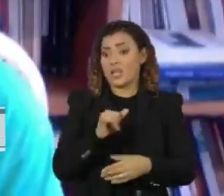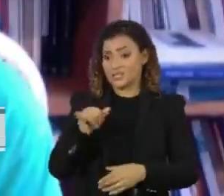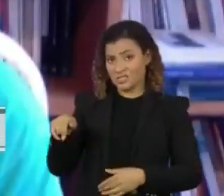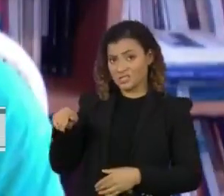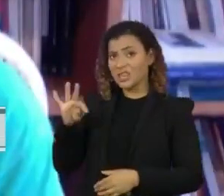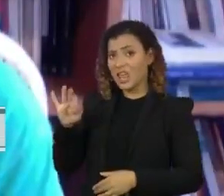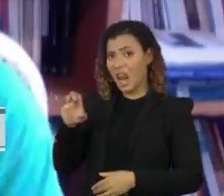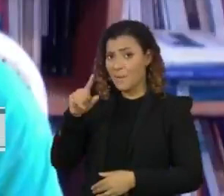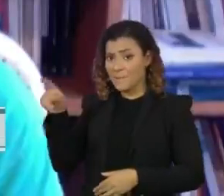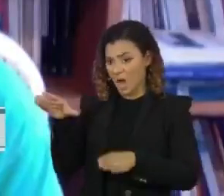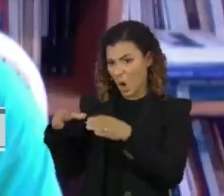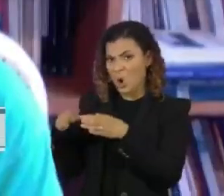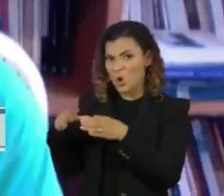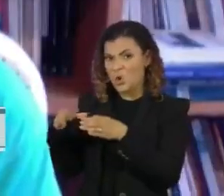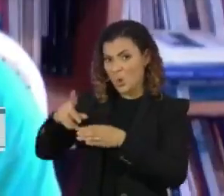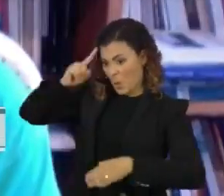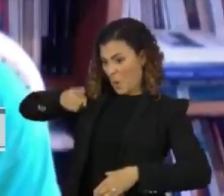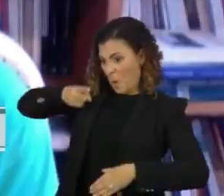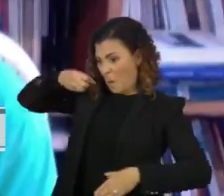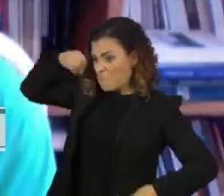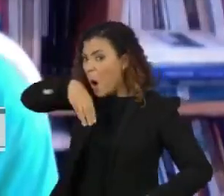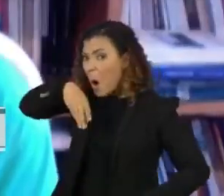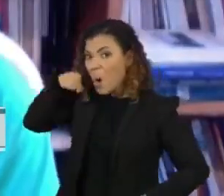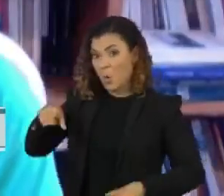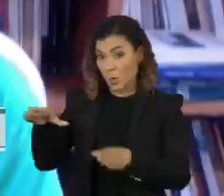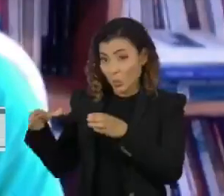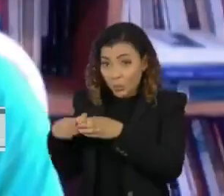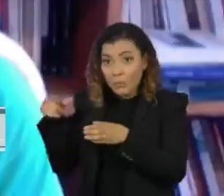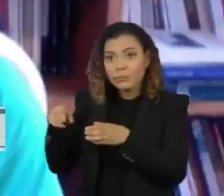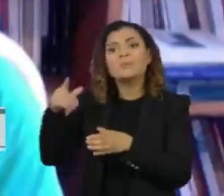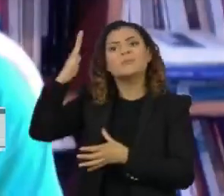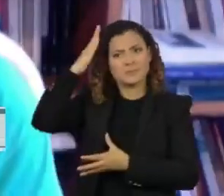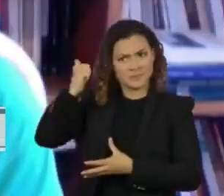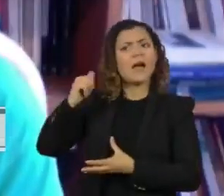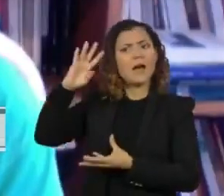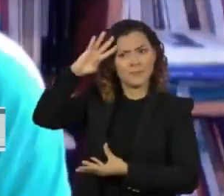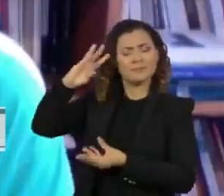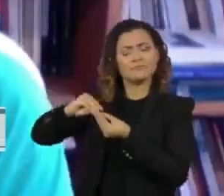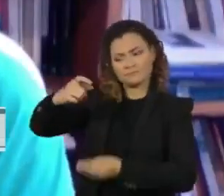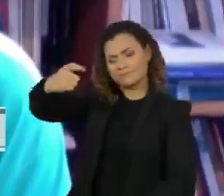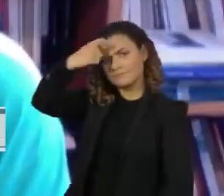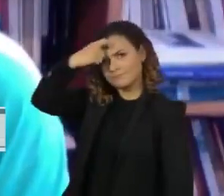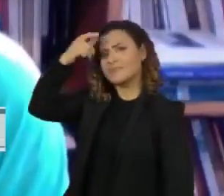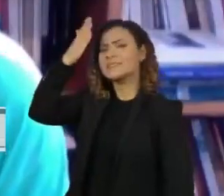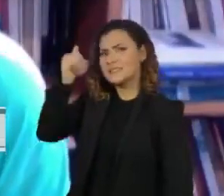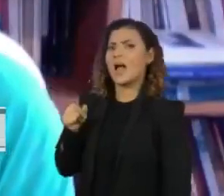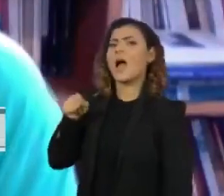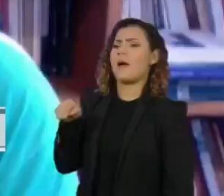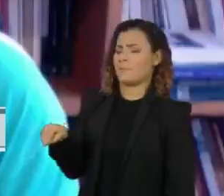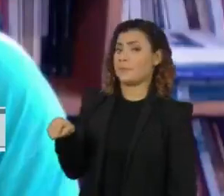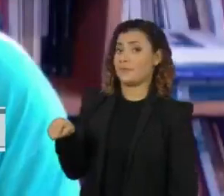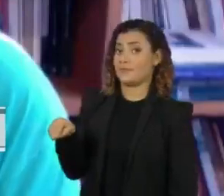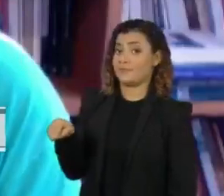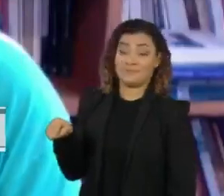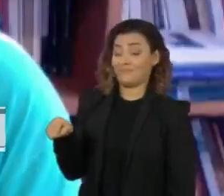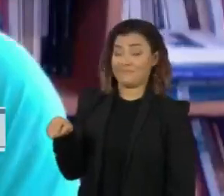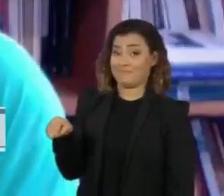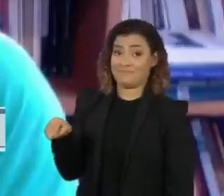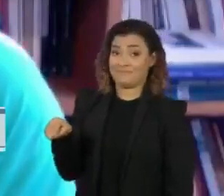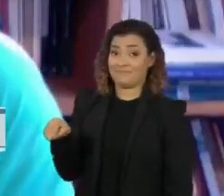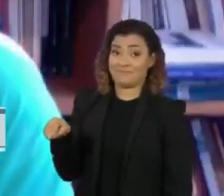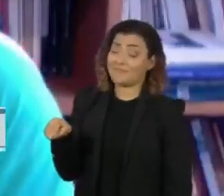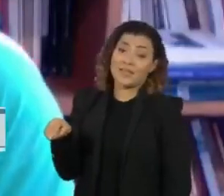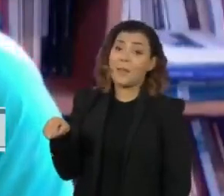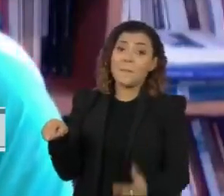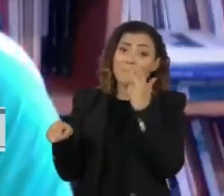com essa conversa, etc., porque eles já têm ciência, já têm consciência. De outro lado, não vão mudar a ponto de não